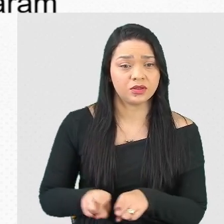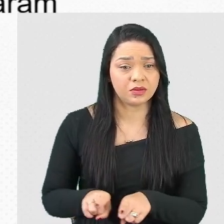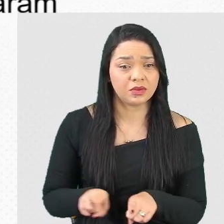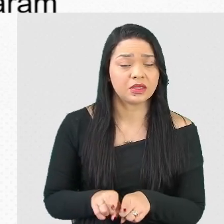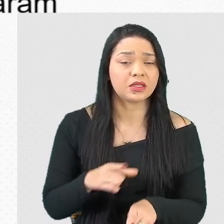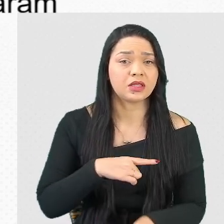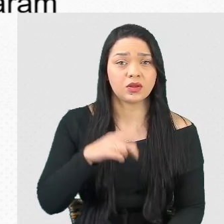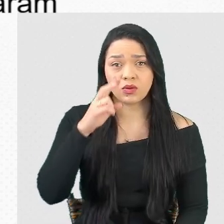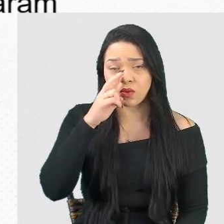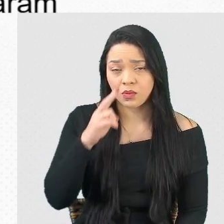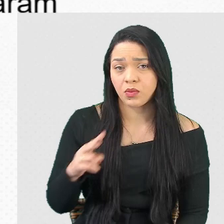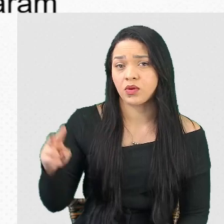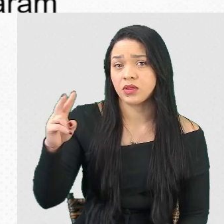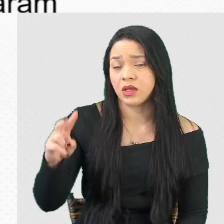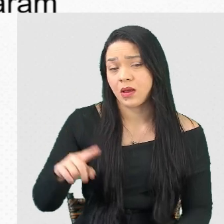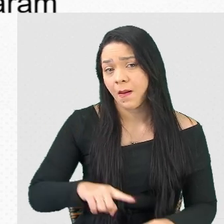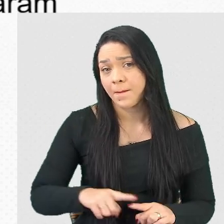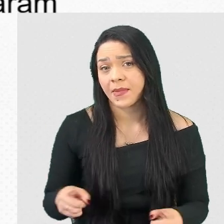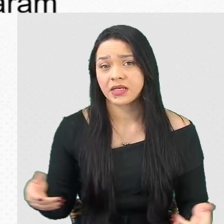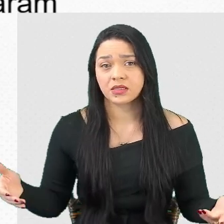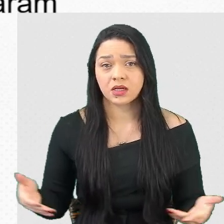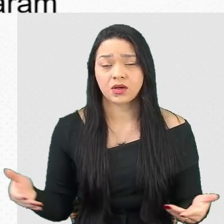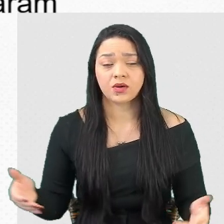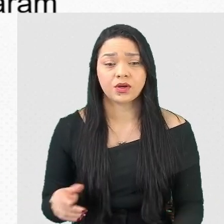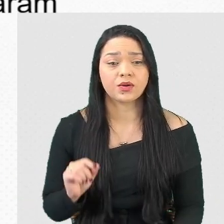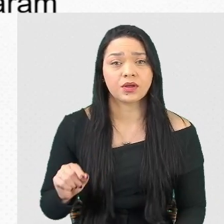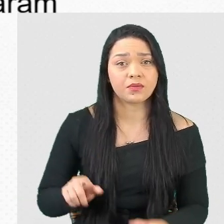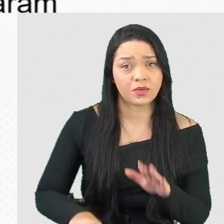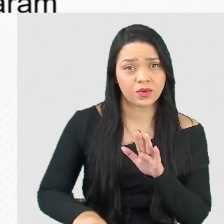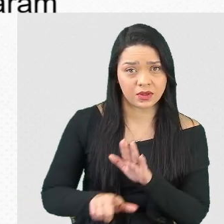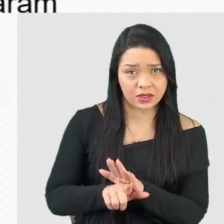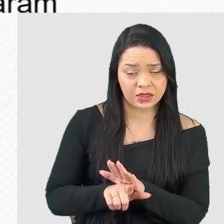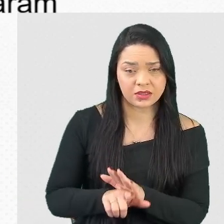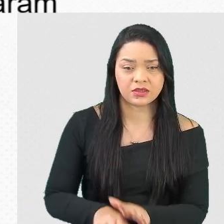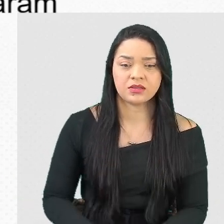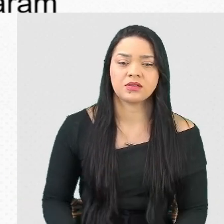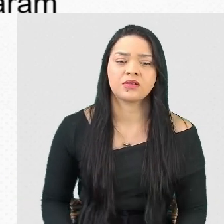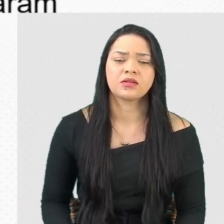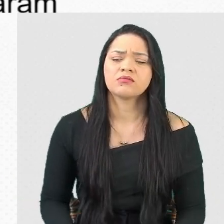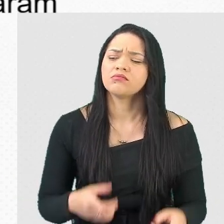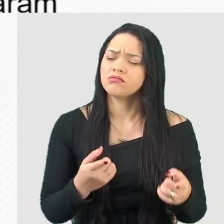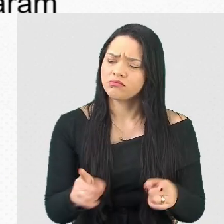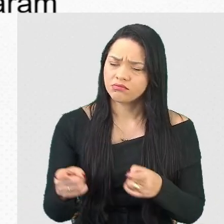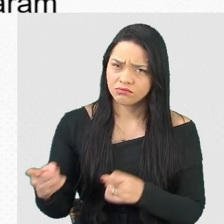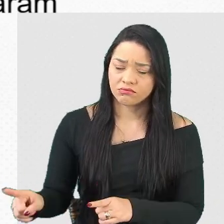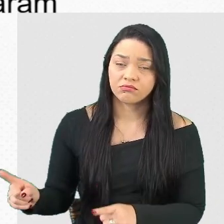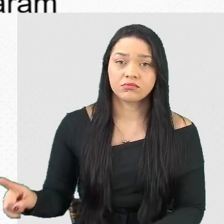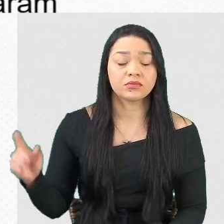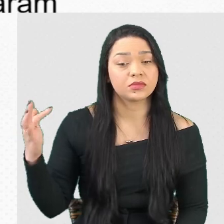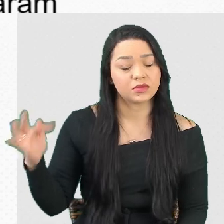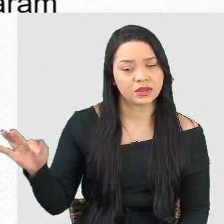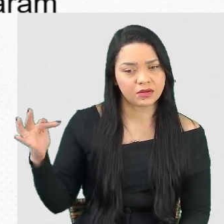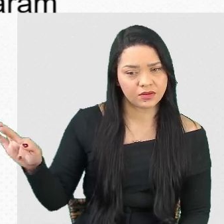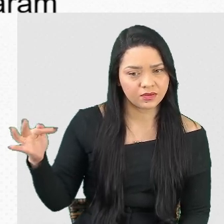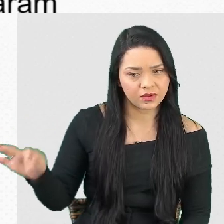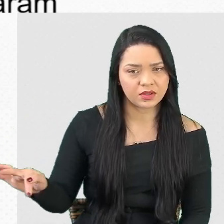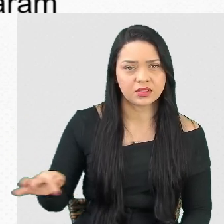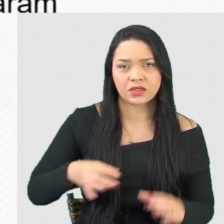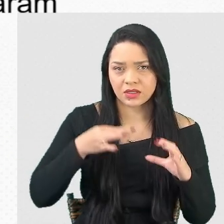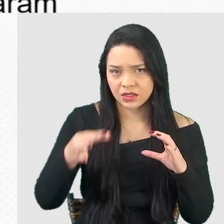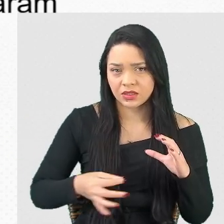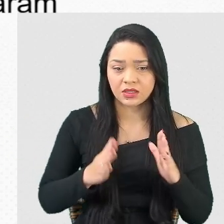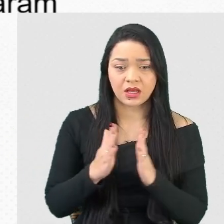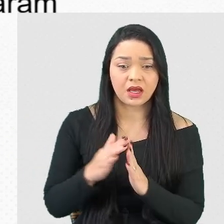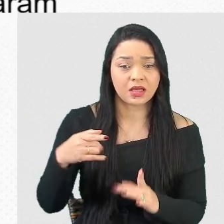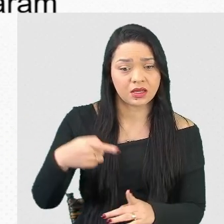seu poder, mas a partir de agora mediado por leis. Sofreu perseguições na França por suas críticas à igreja e ao